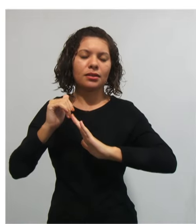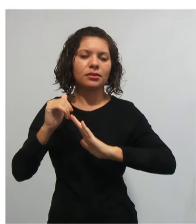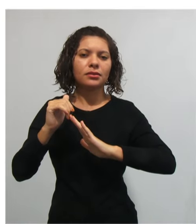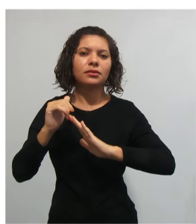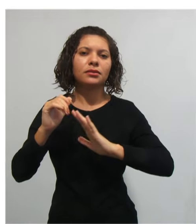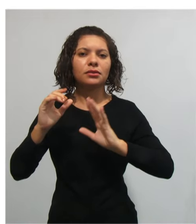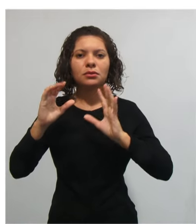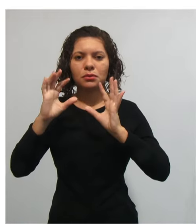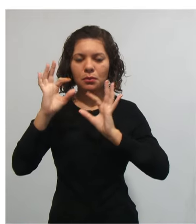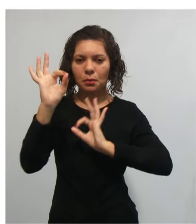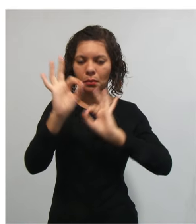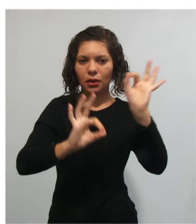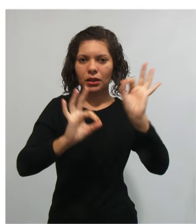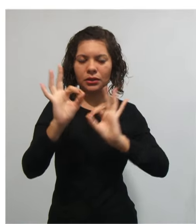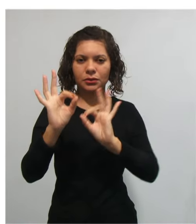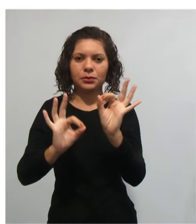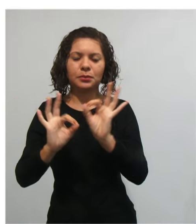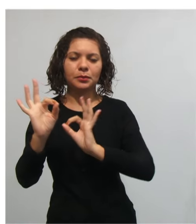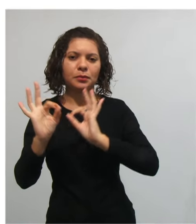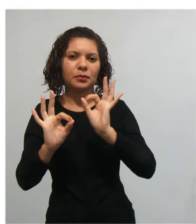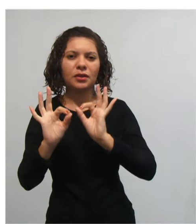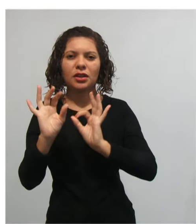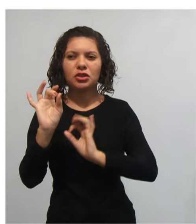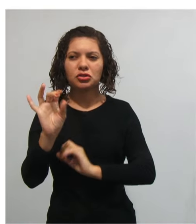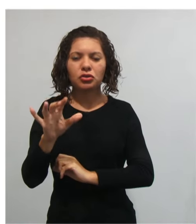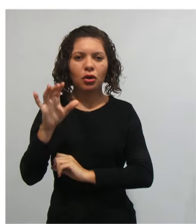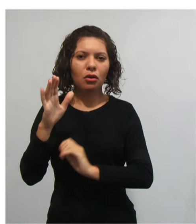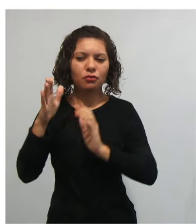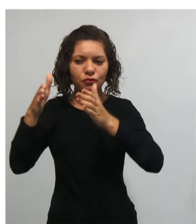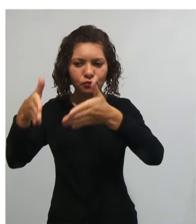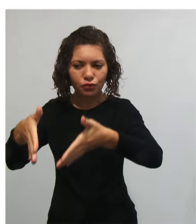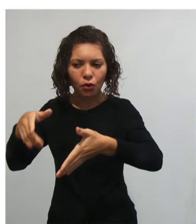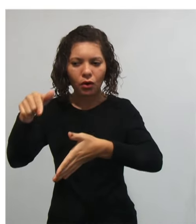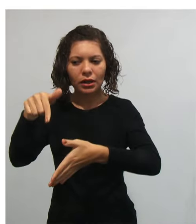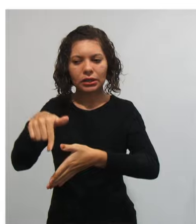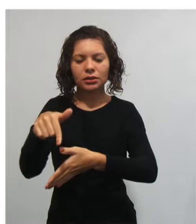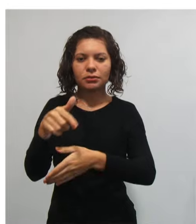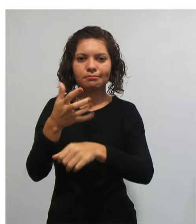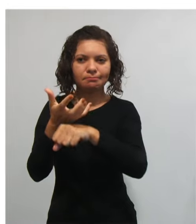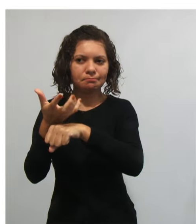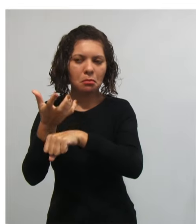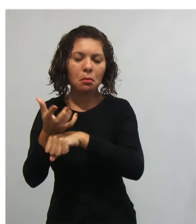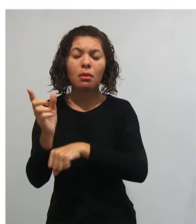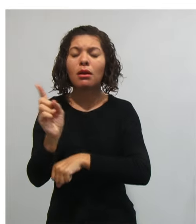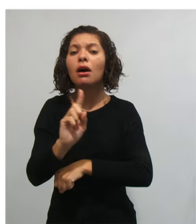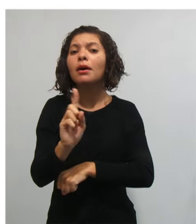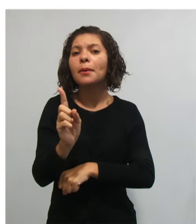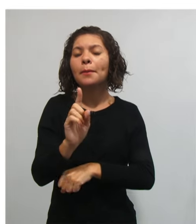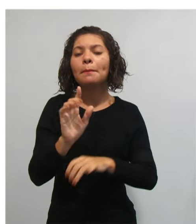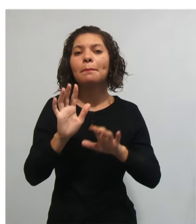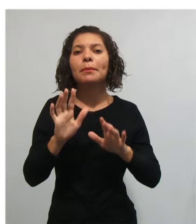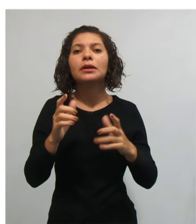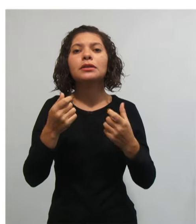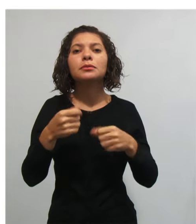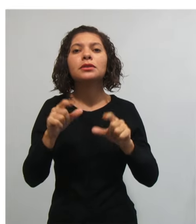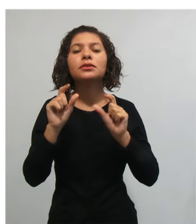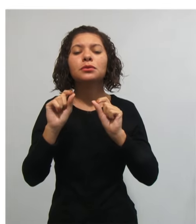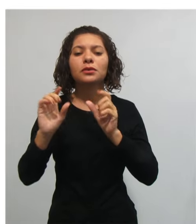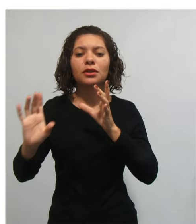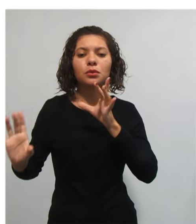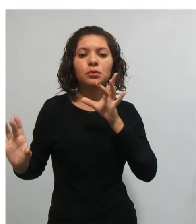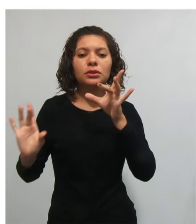então é importante saber que esse planejamento eh não diz respeito apenas a uma área quando chega no ensino